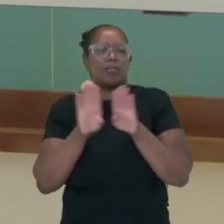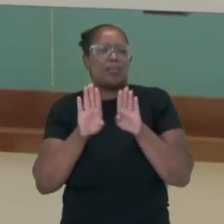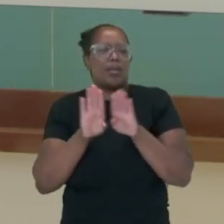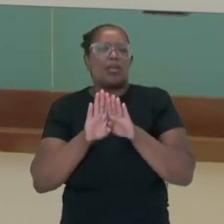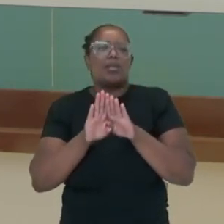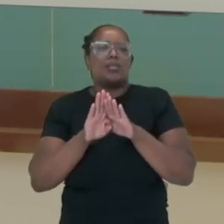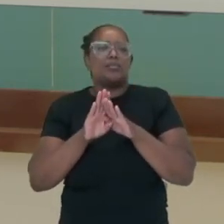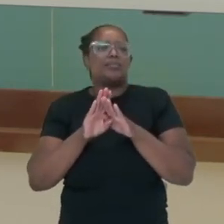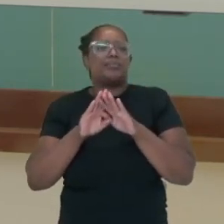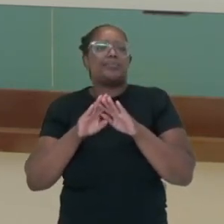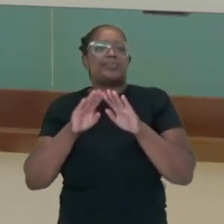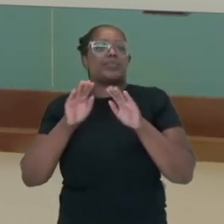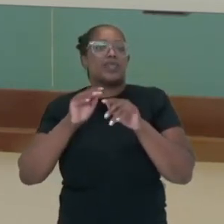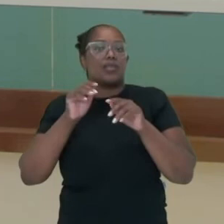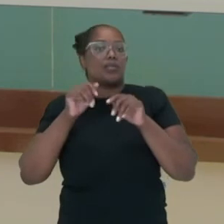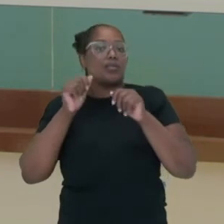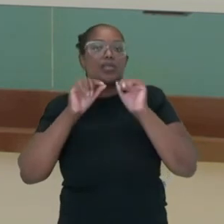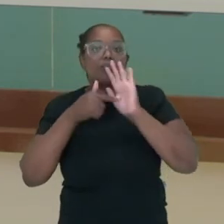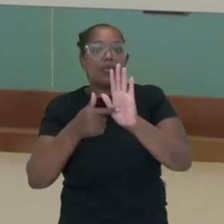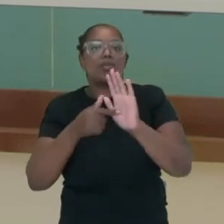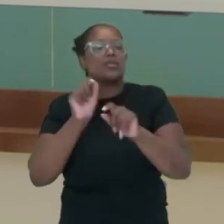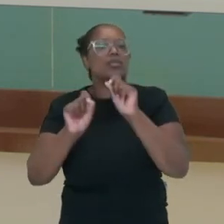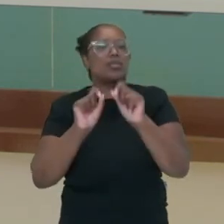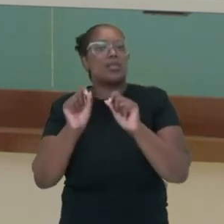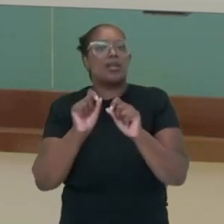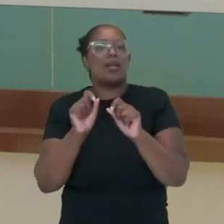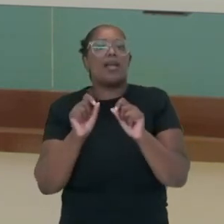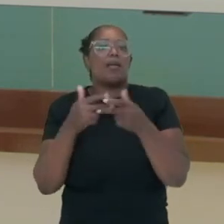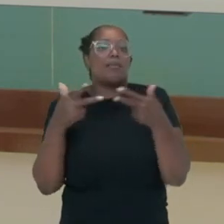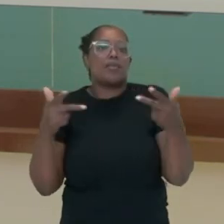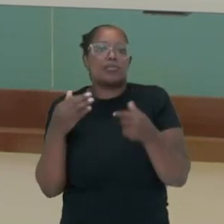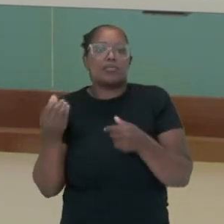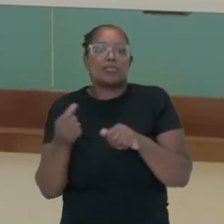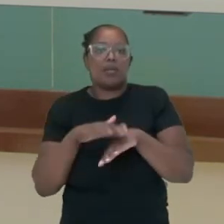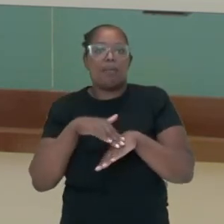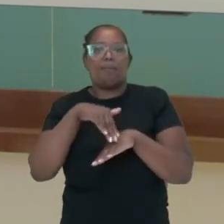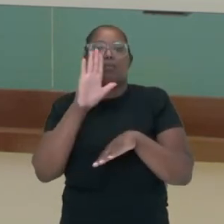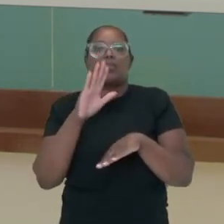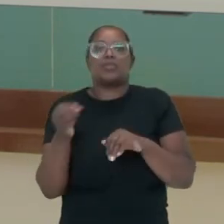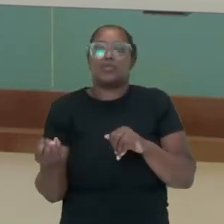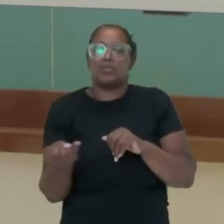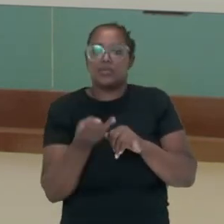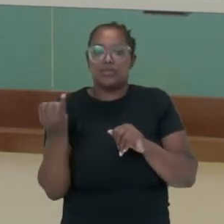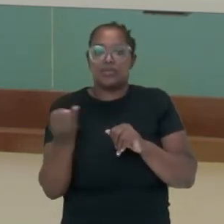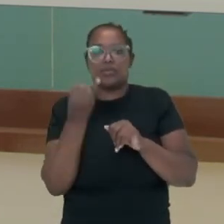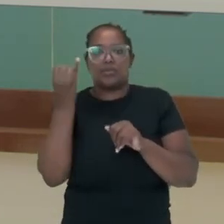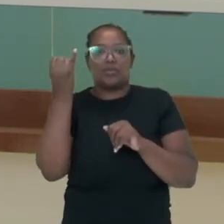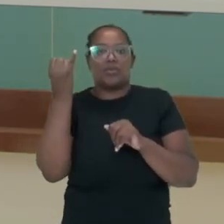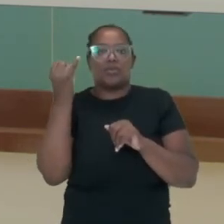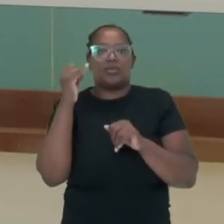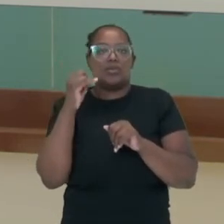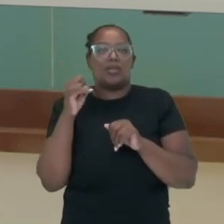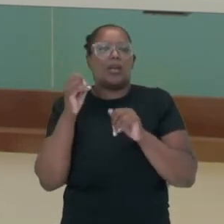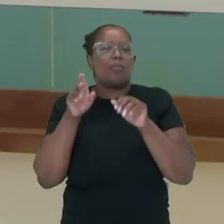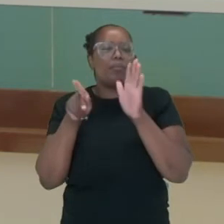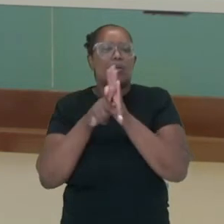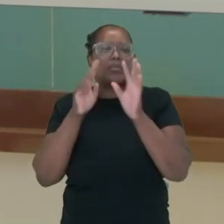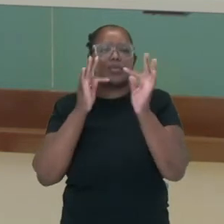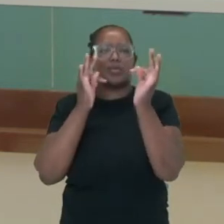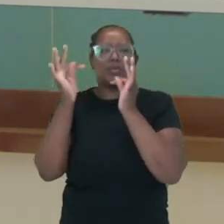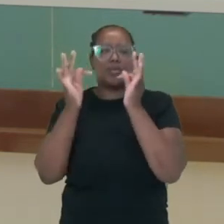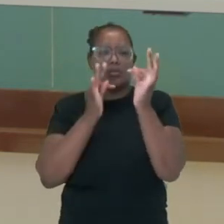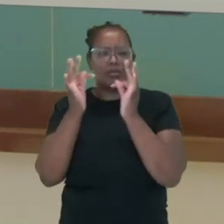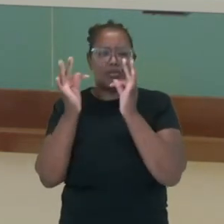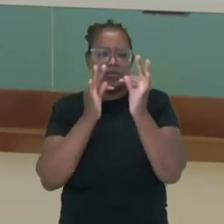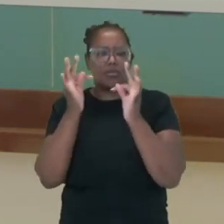vácuo, por exemplo, a gente percebe que literalmente eram mecanismos de mostra de soberania tecnológica. E isso,